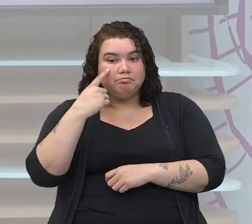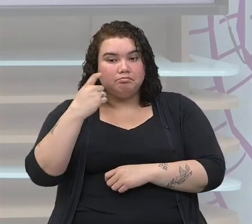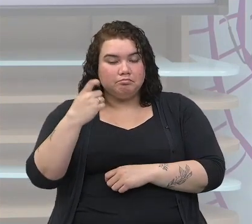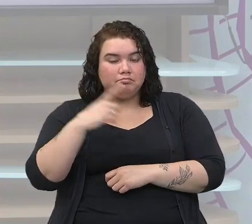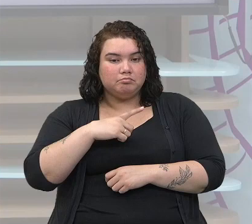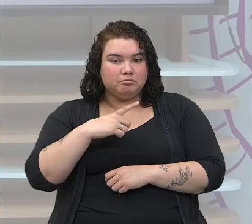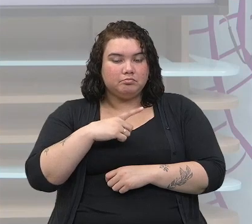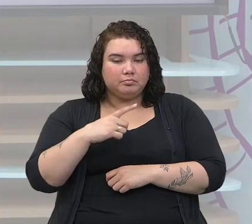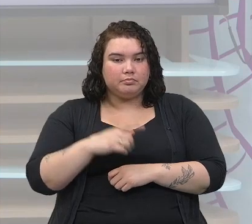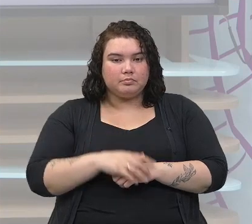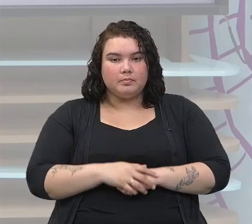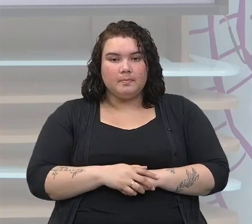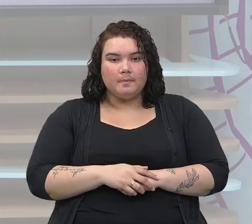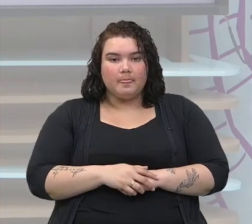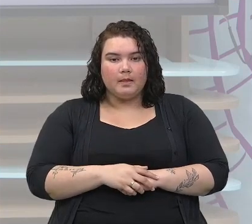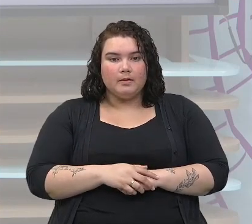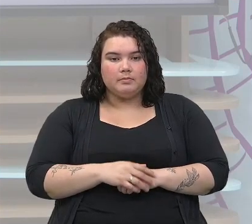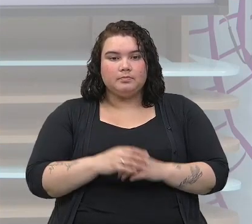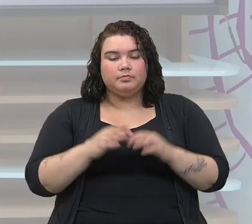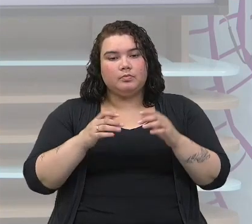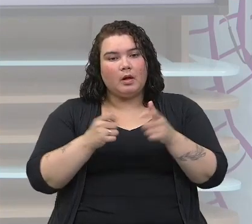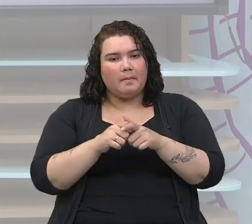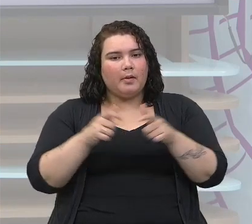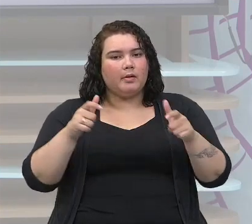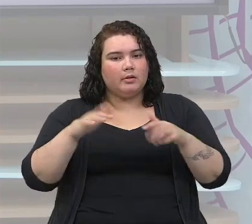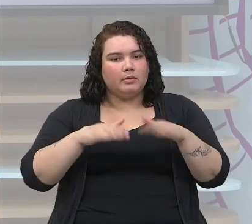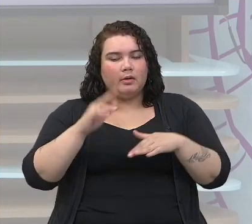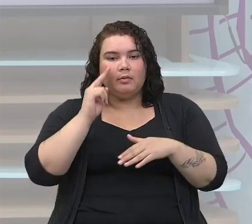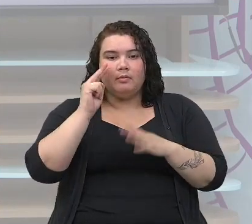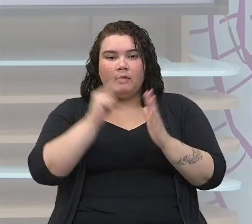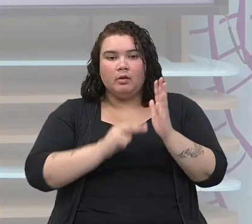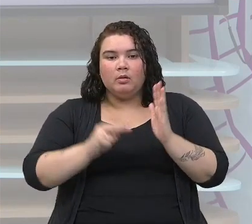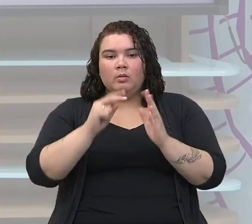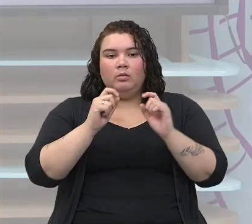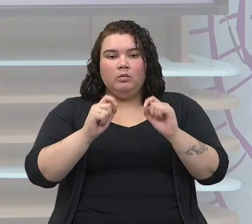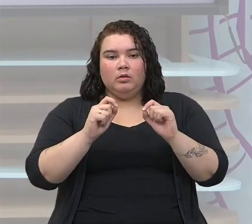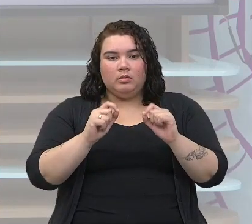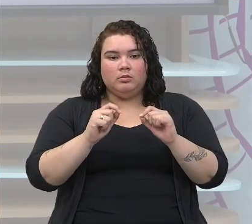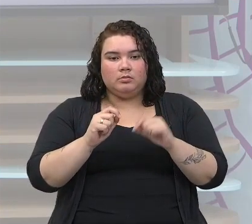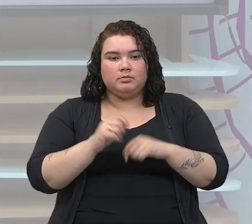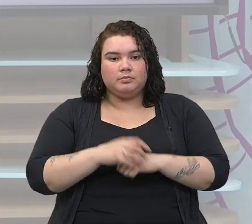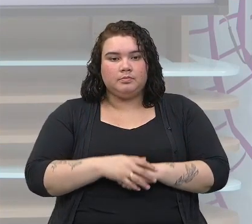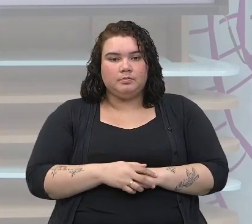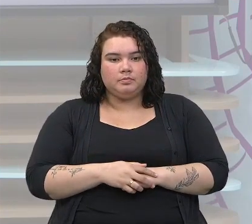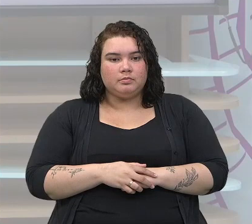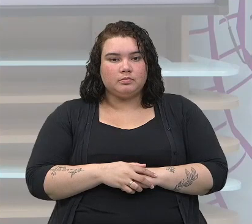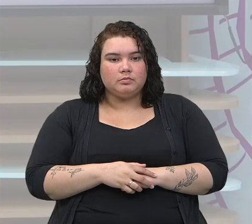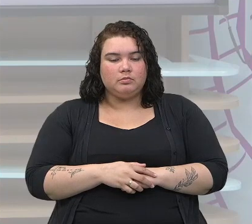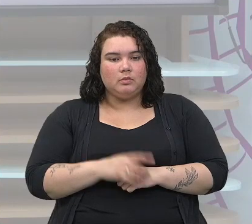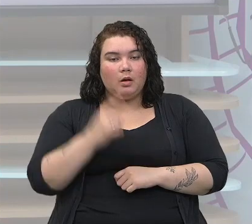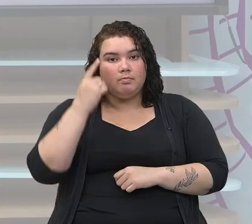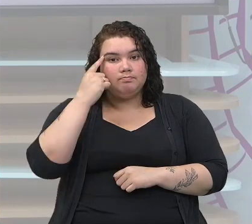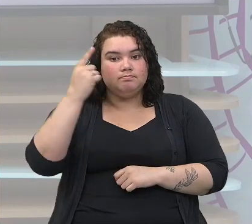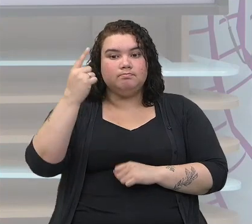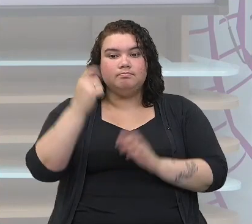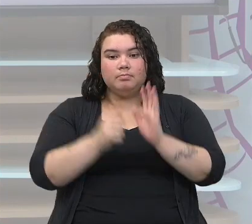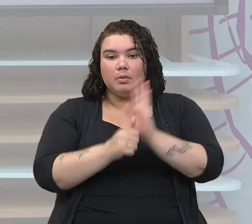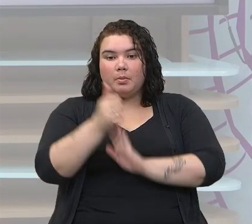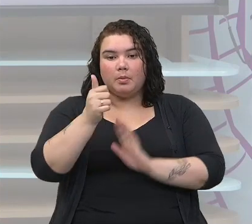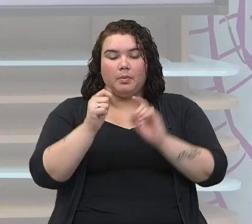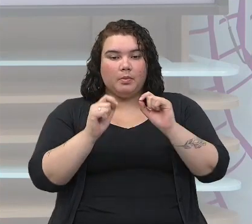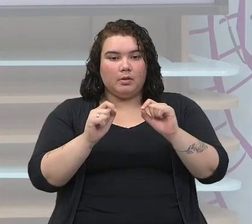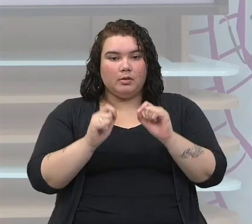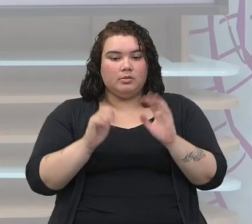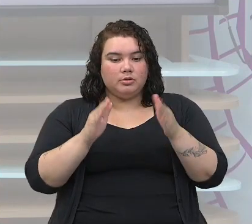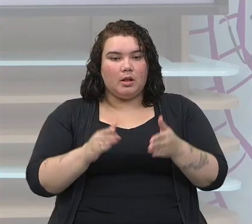né? Muitas vezes nós visualizamos algo aqui e a primeira ideia é que aquilo já